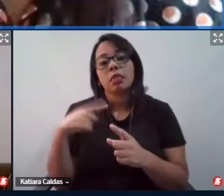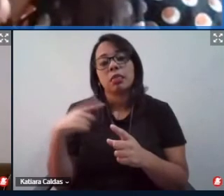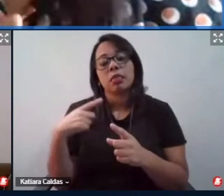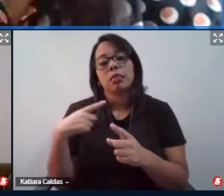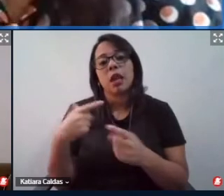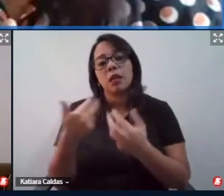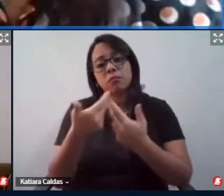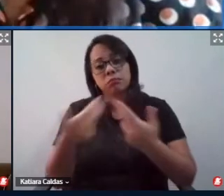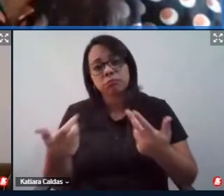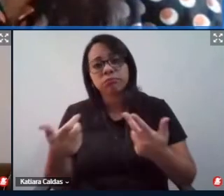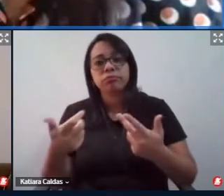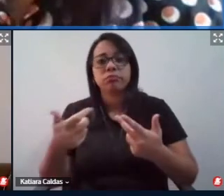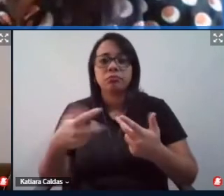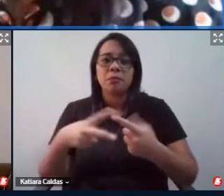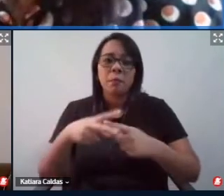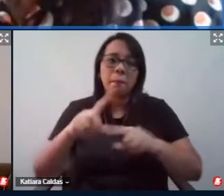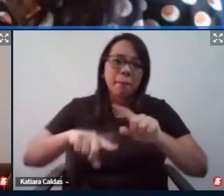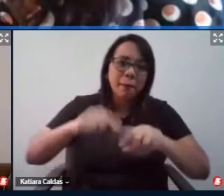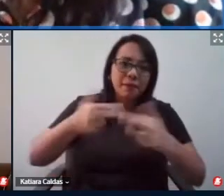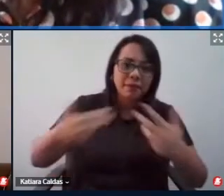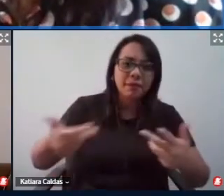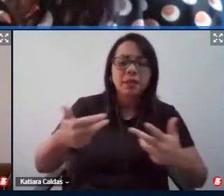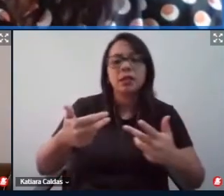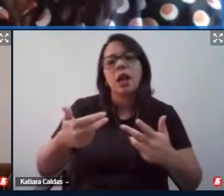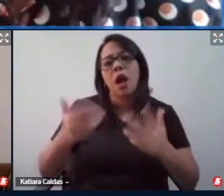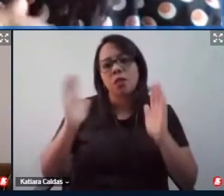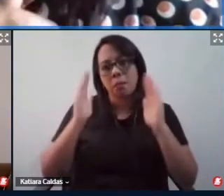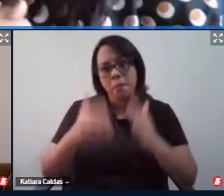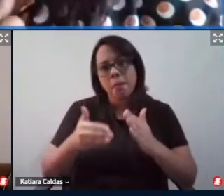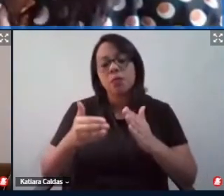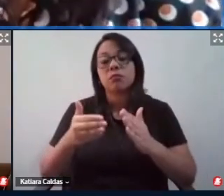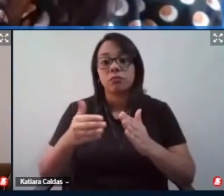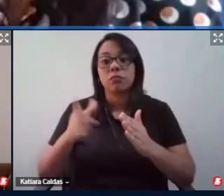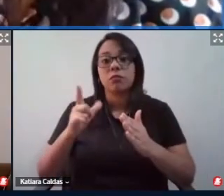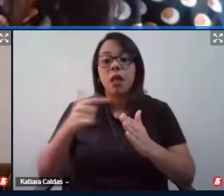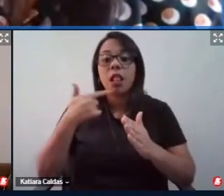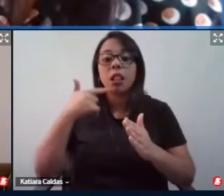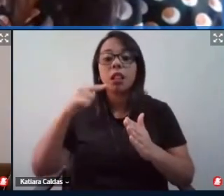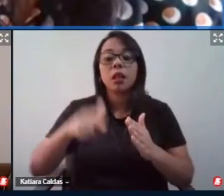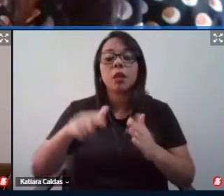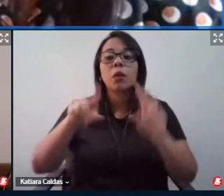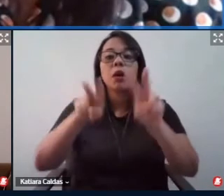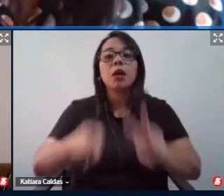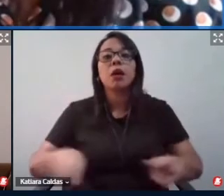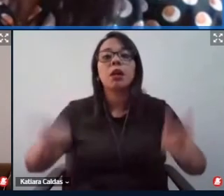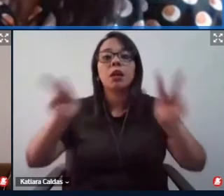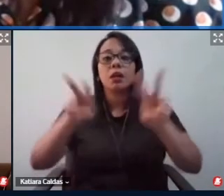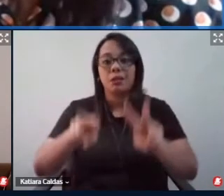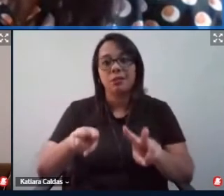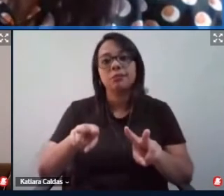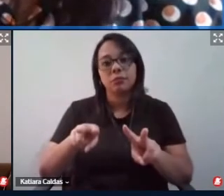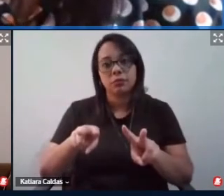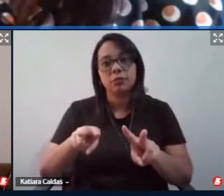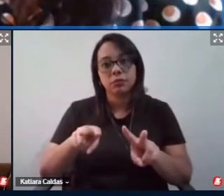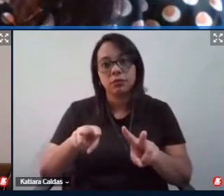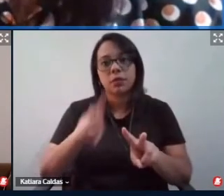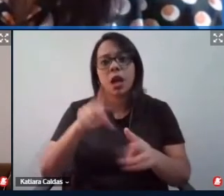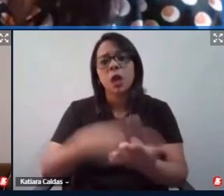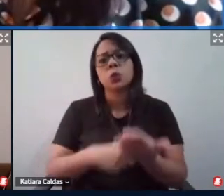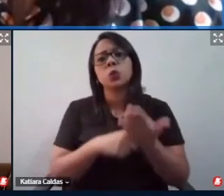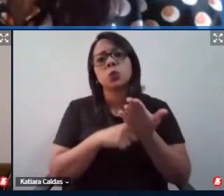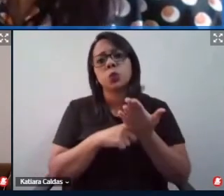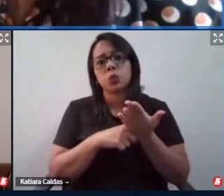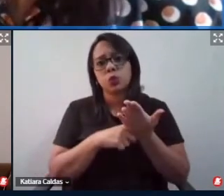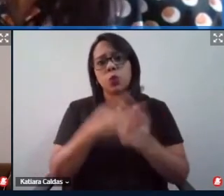equipamentos específicos, tu disseste isso, com foco na língua visual, tá? Que ajudou muito